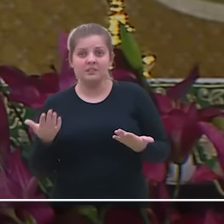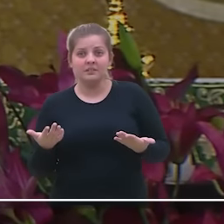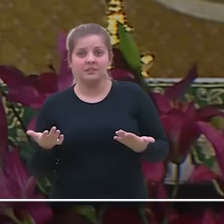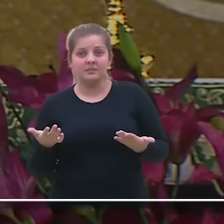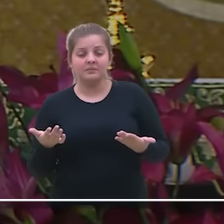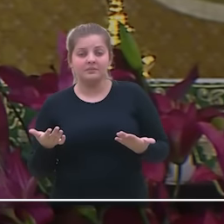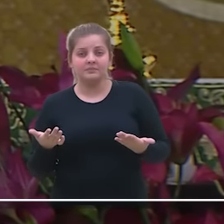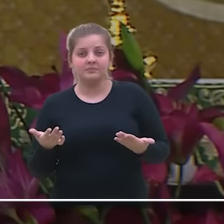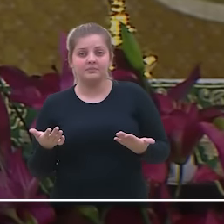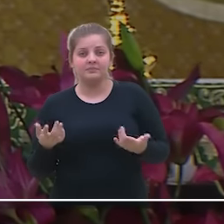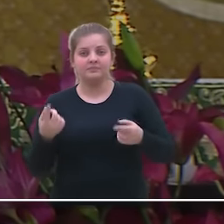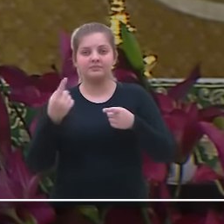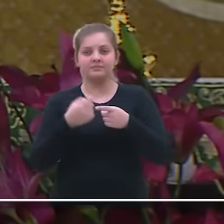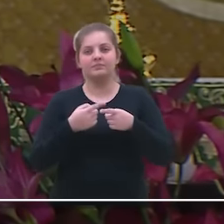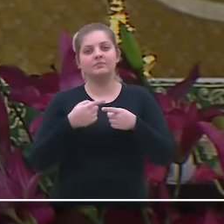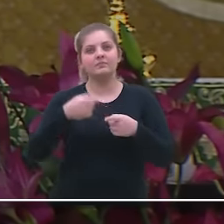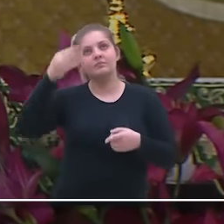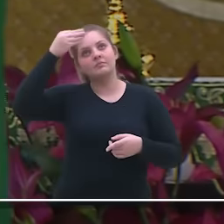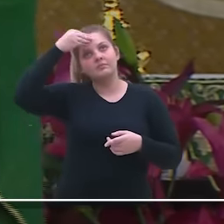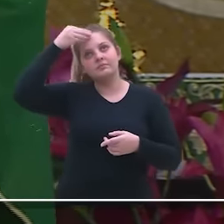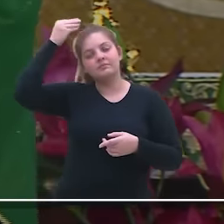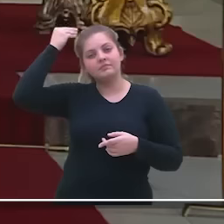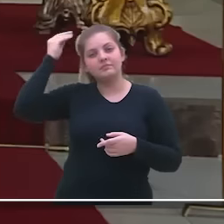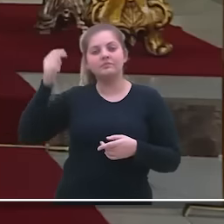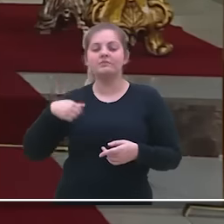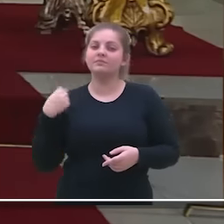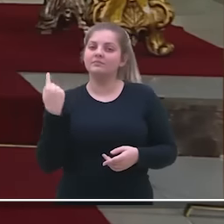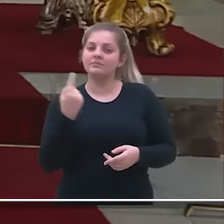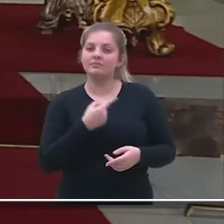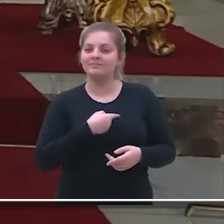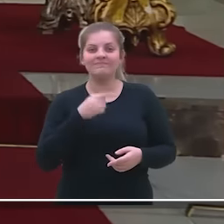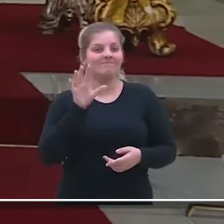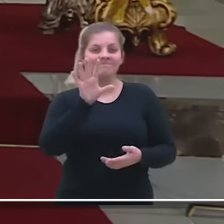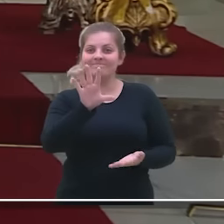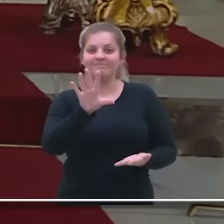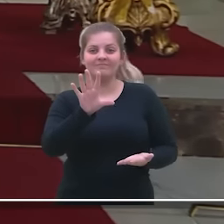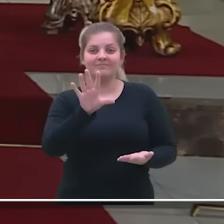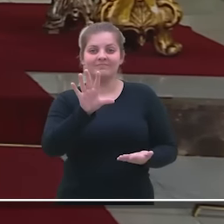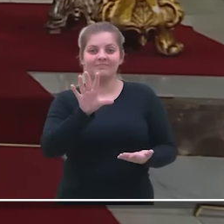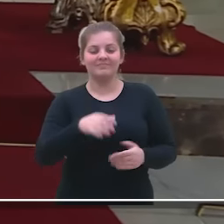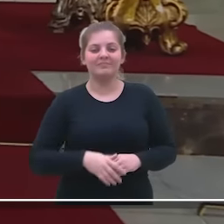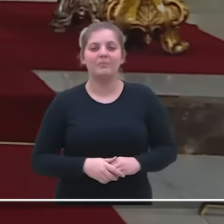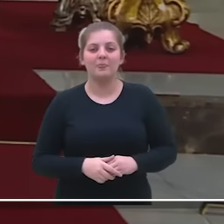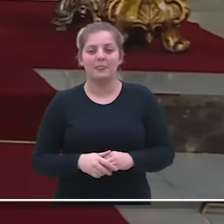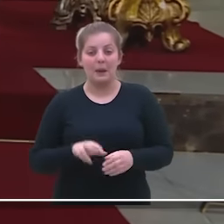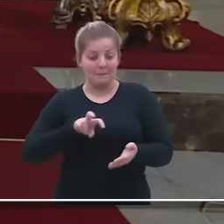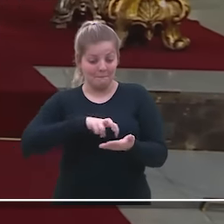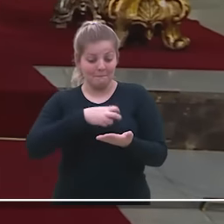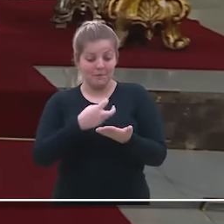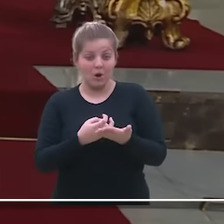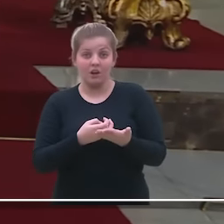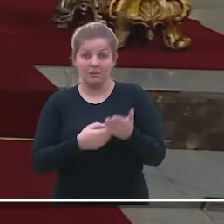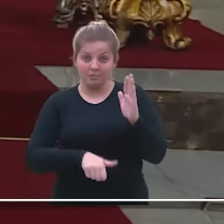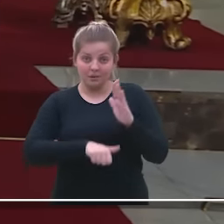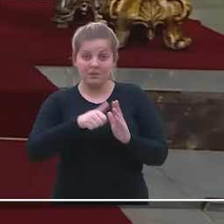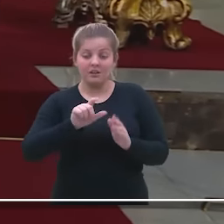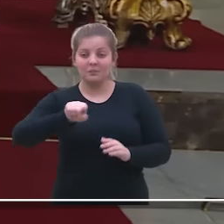Vida porque no batismo nosso é sim morre e vive